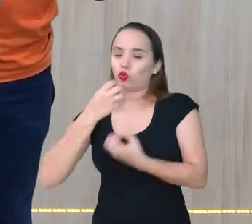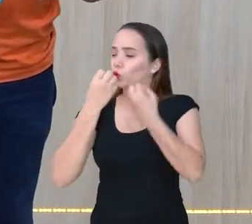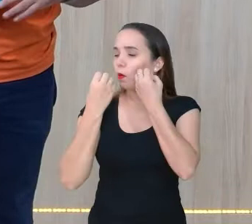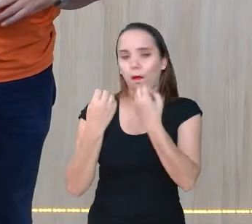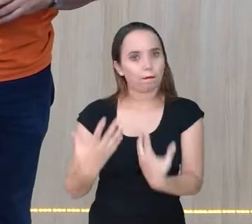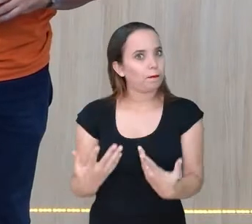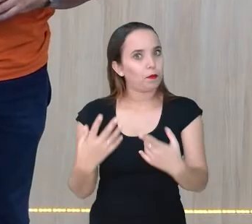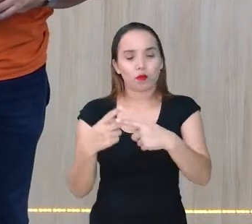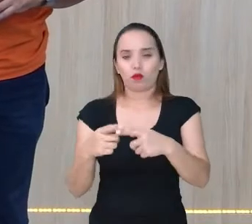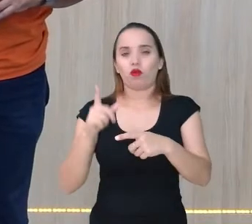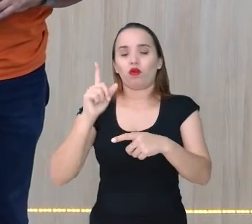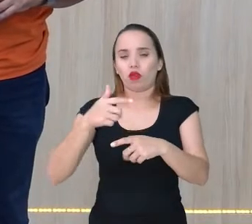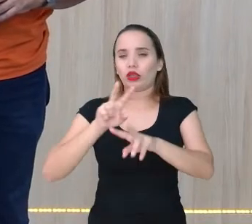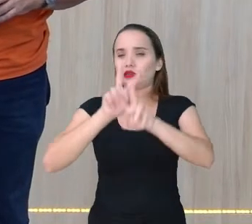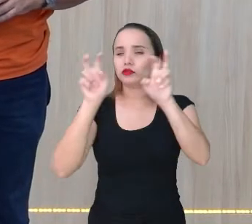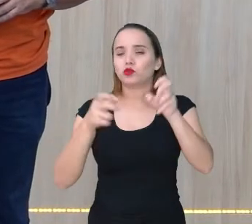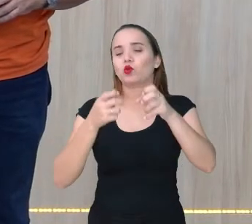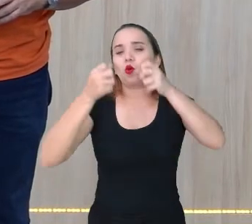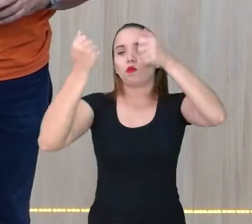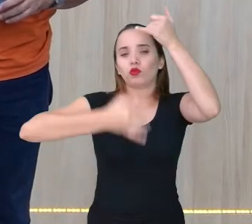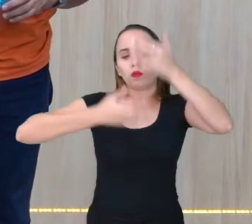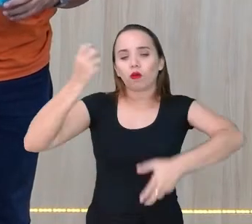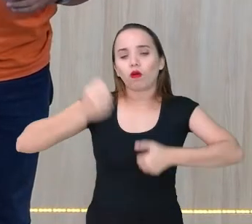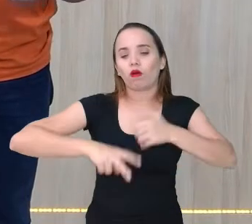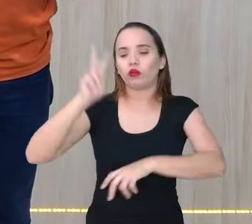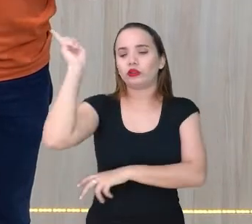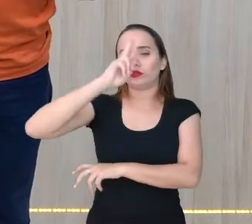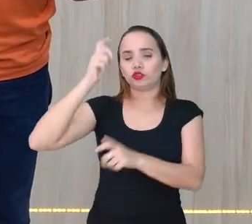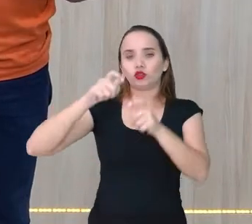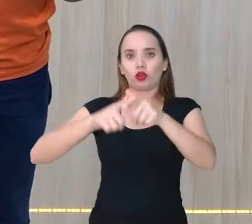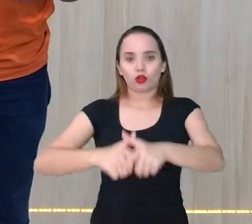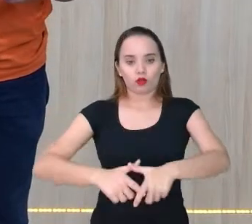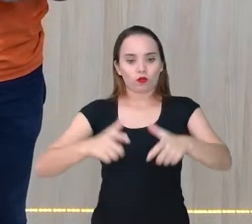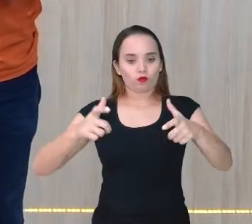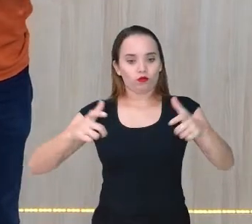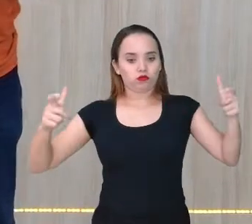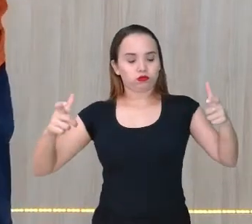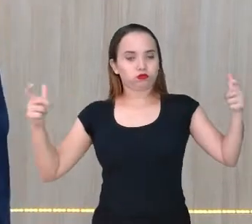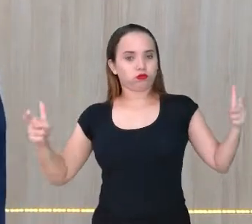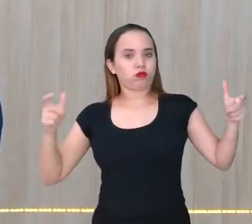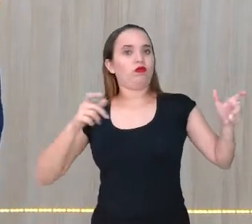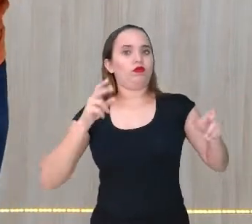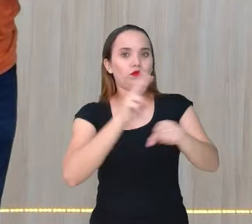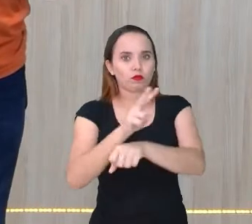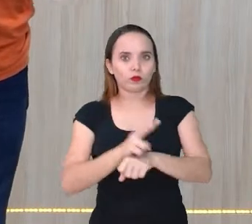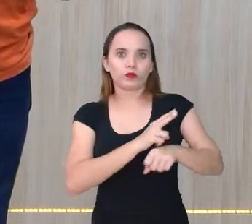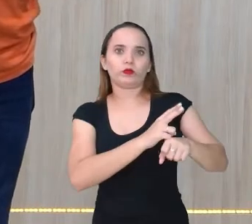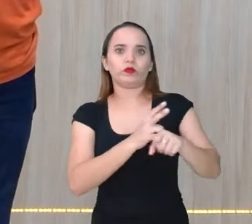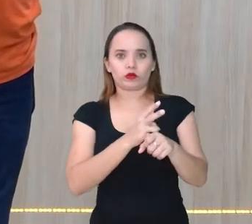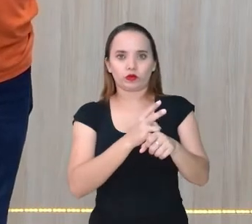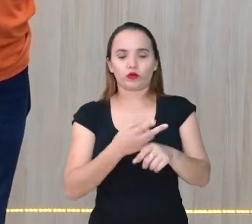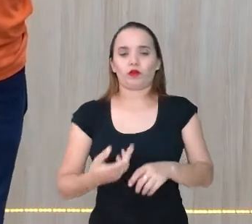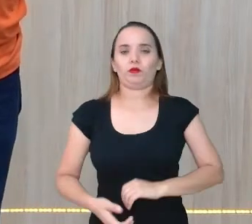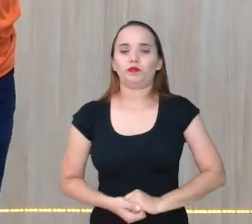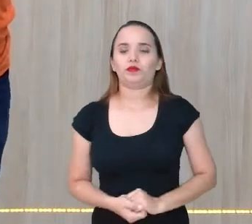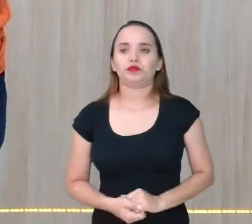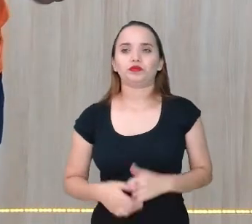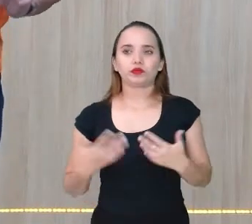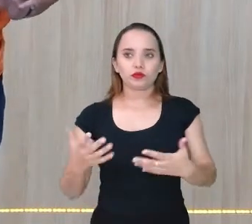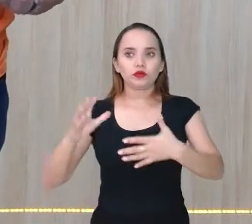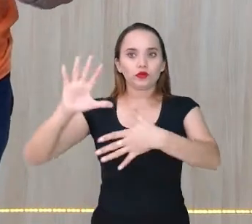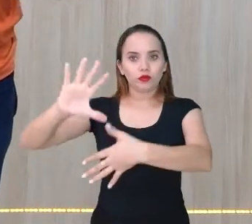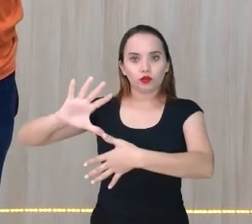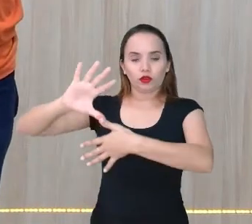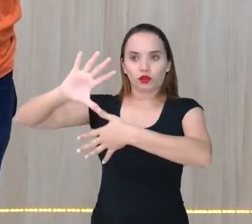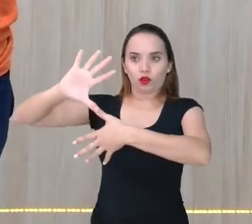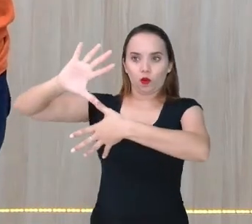do território americano para o oeste. Né? Então, o que eu quero dizer a vocês? A América Latina, por exemplo, o México, geograficamente,